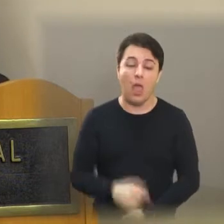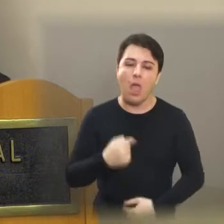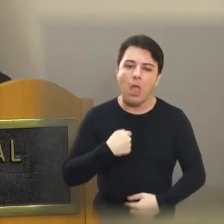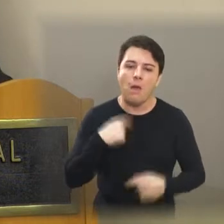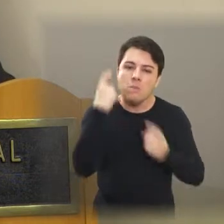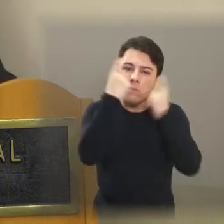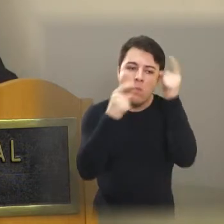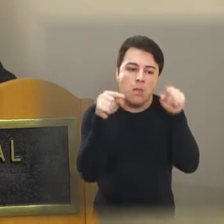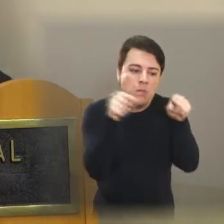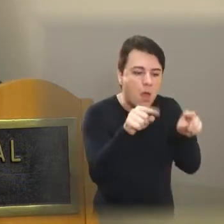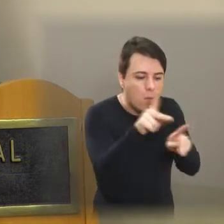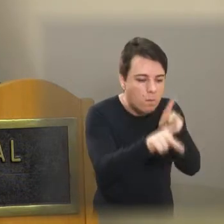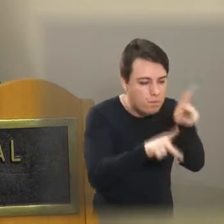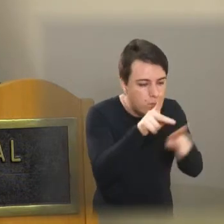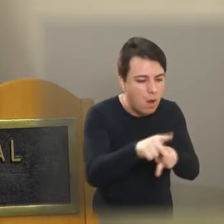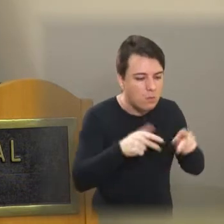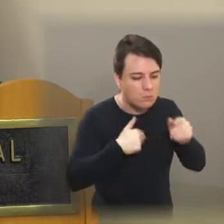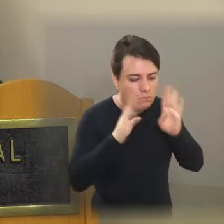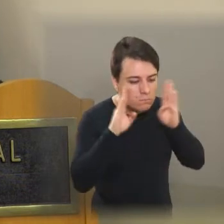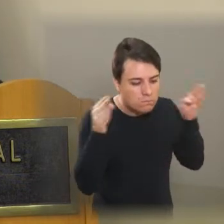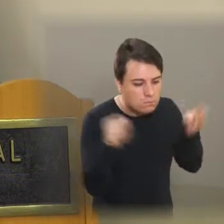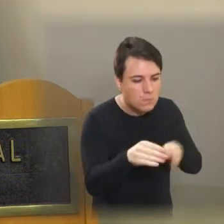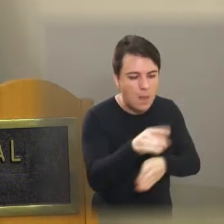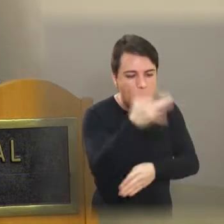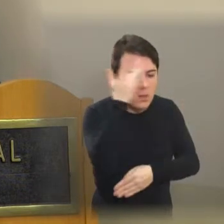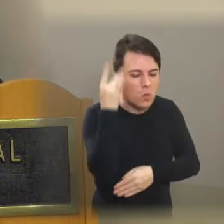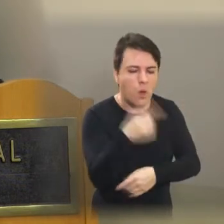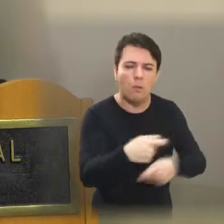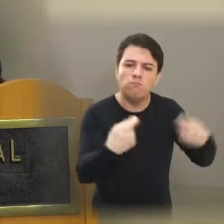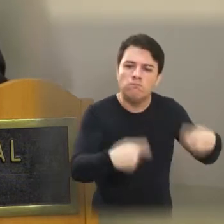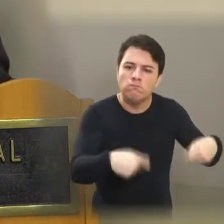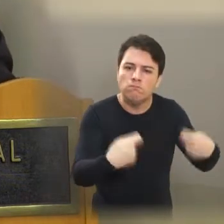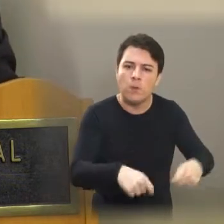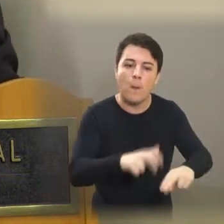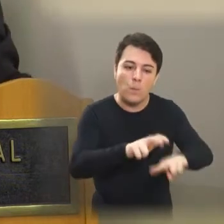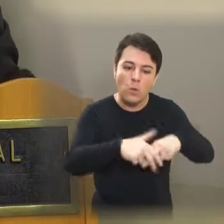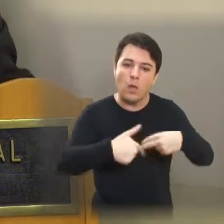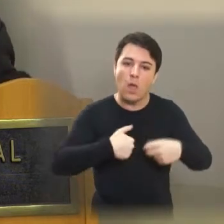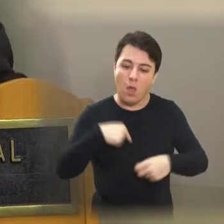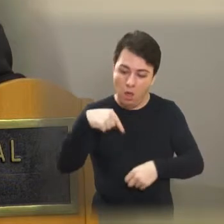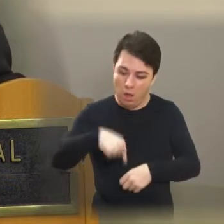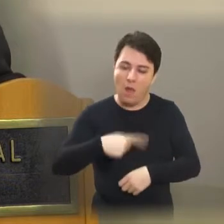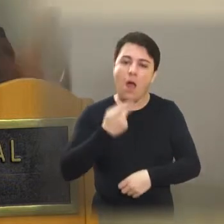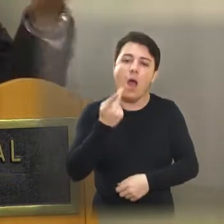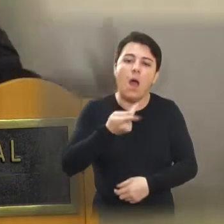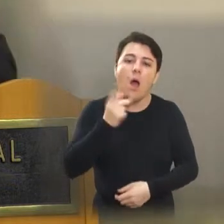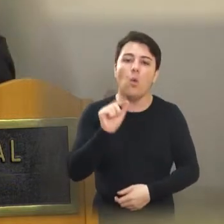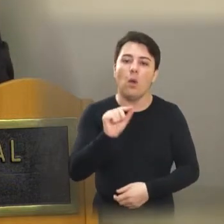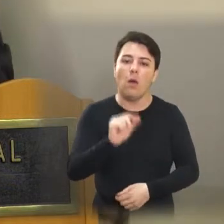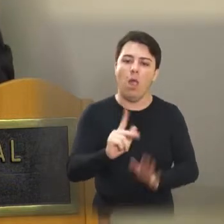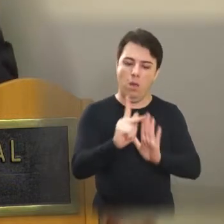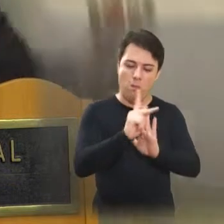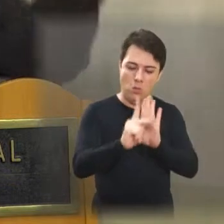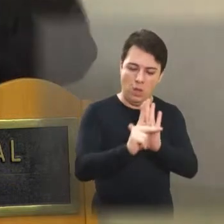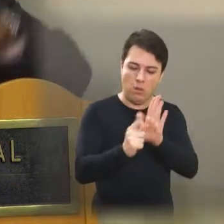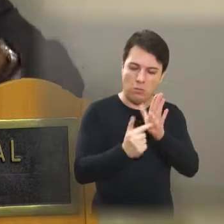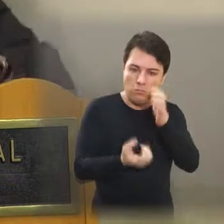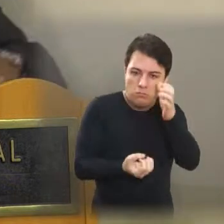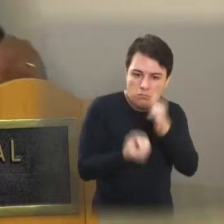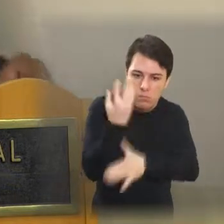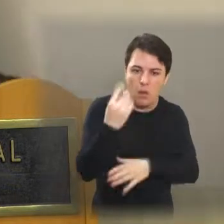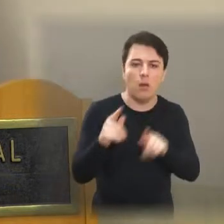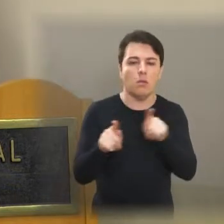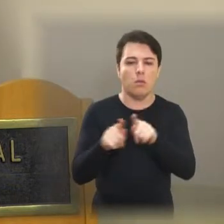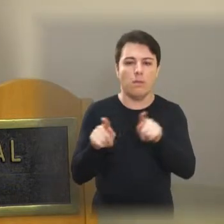Quem elegeu foi o povo. Os mais que necessita. Por isso que muitas vezes eu levanto aqui, ó. Projeto, mas necessitar que não fiz